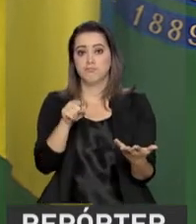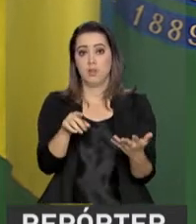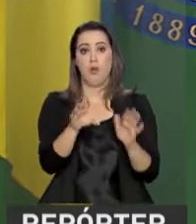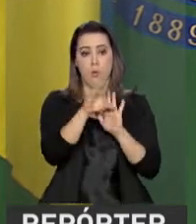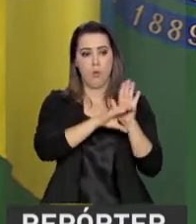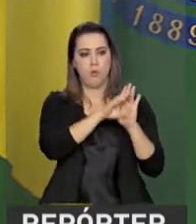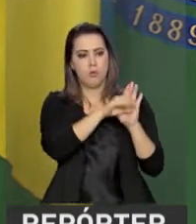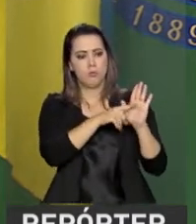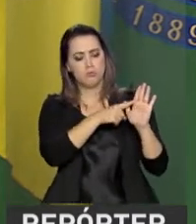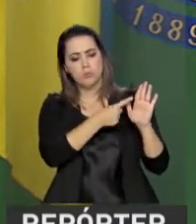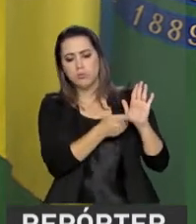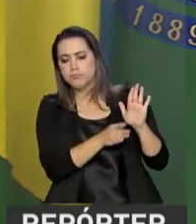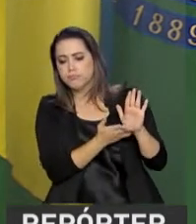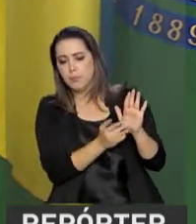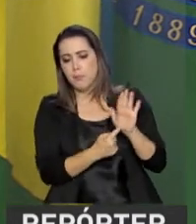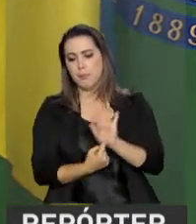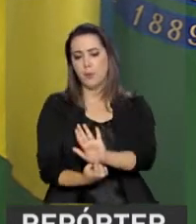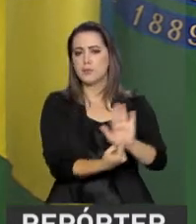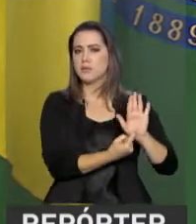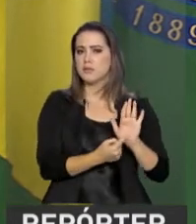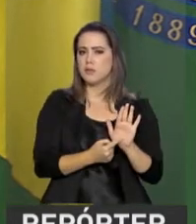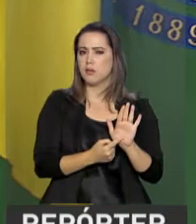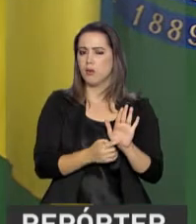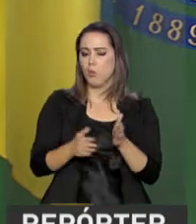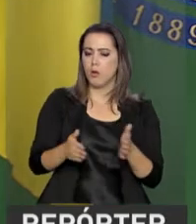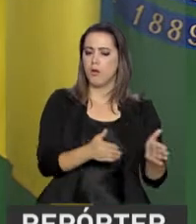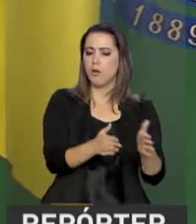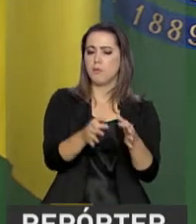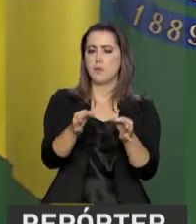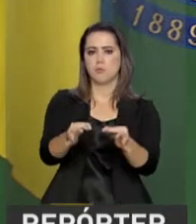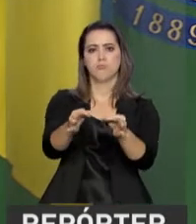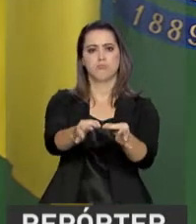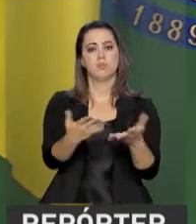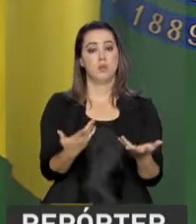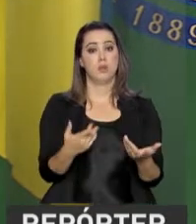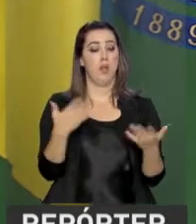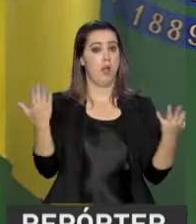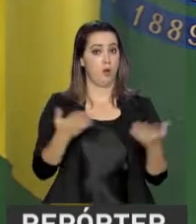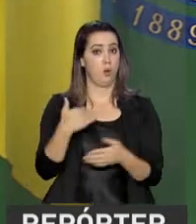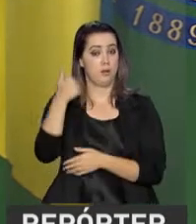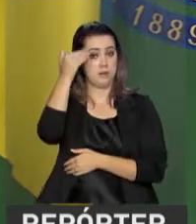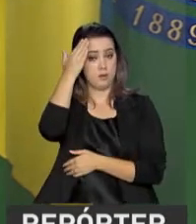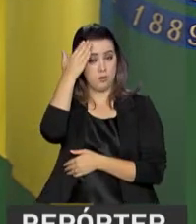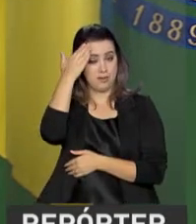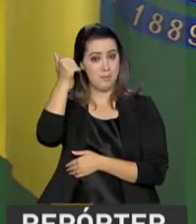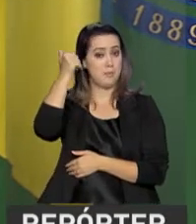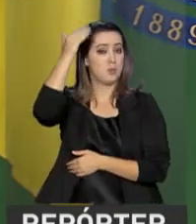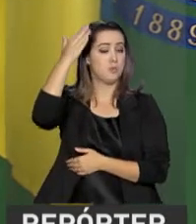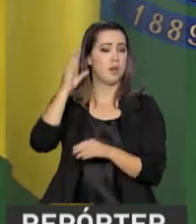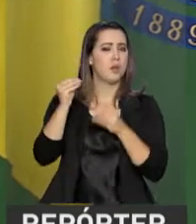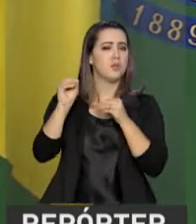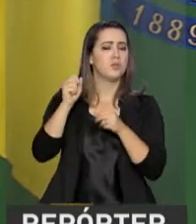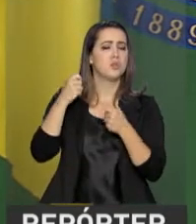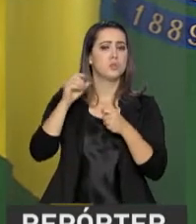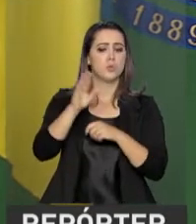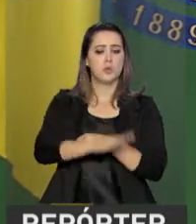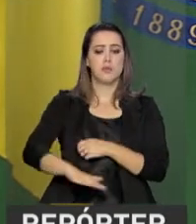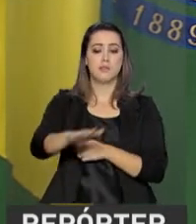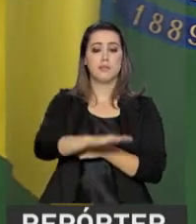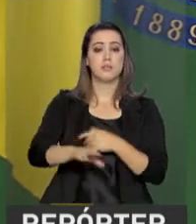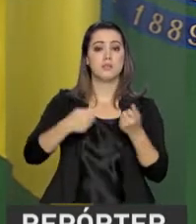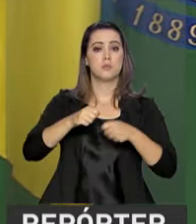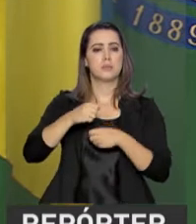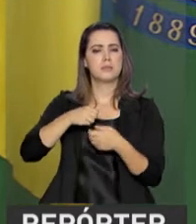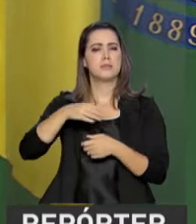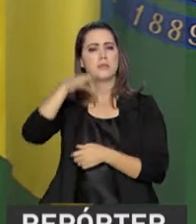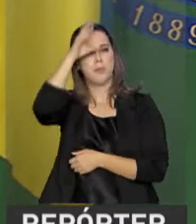temos mais clareza quanto às competências que nossas crianças devem desenvolver ao